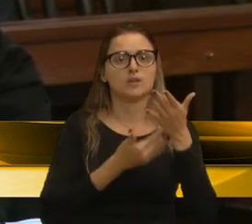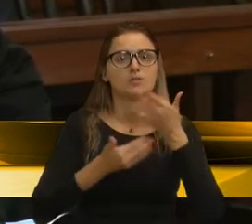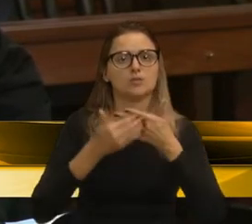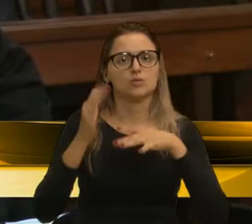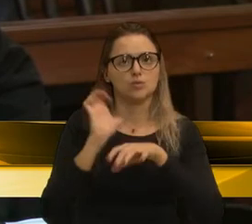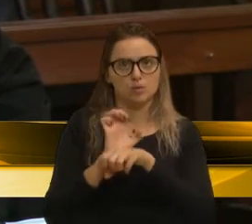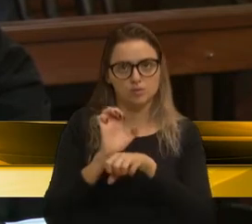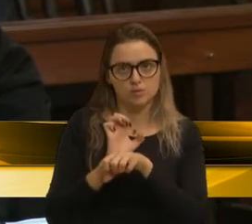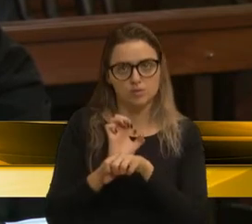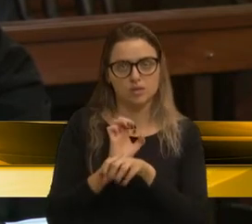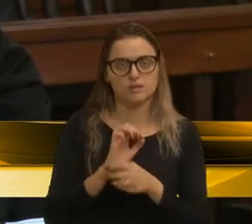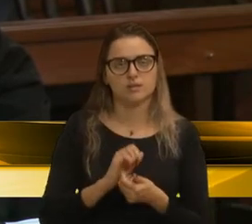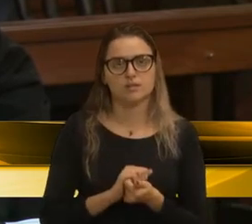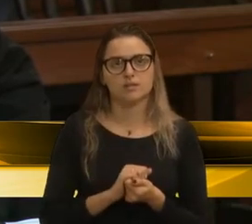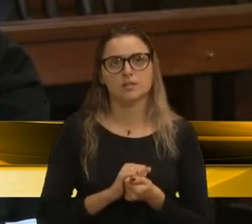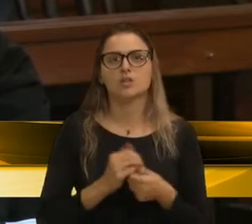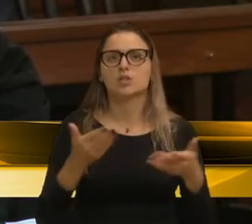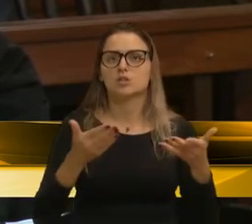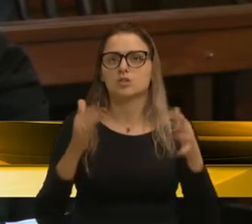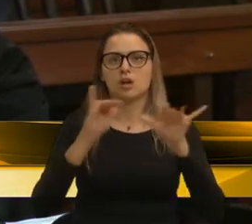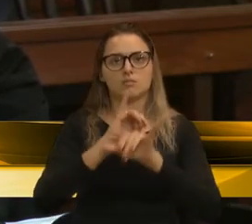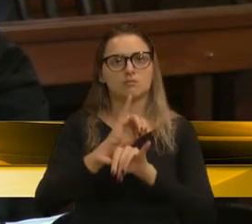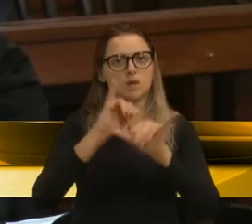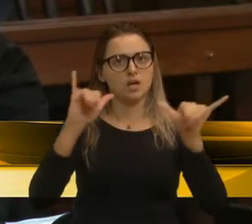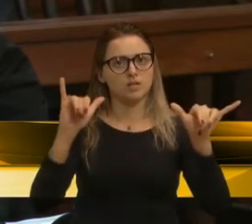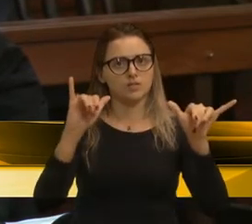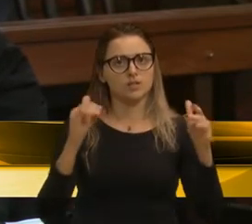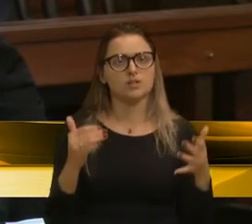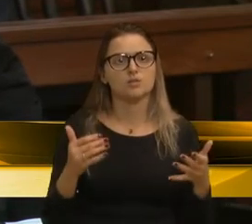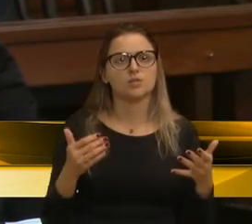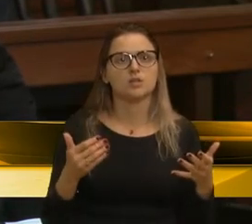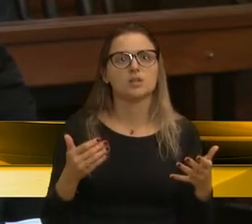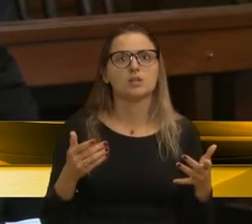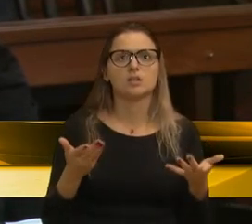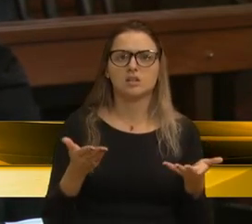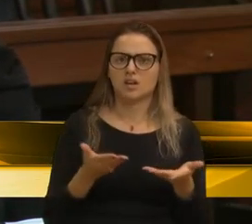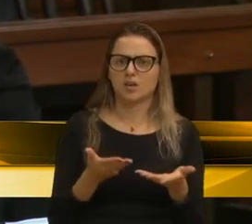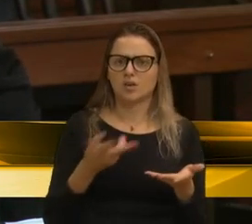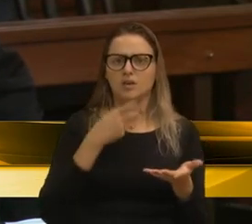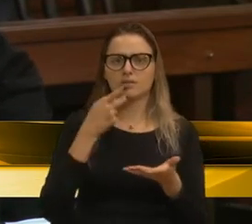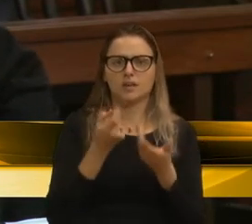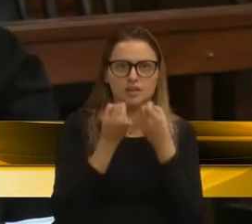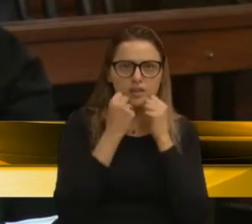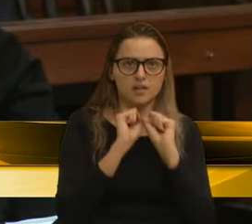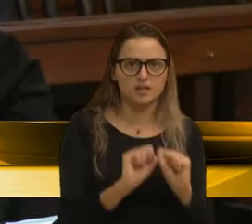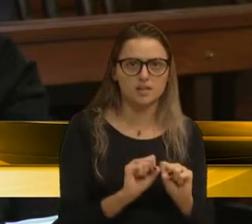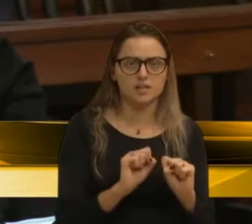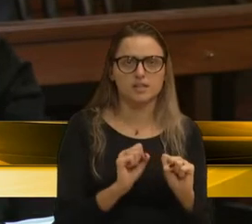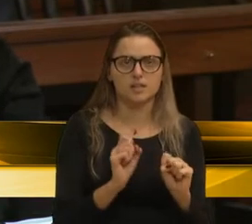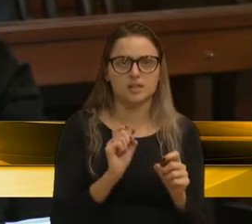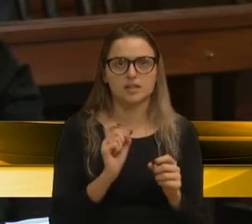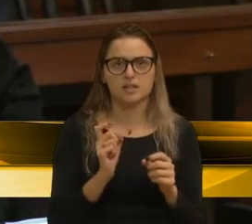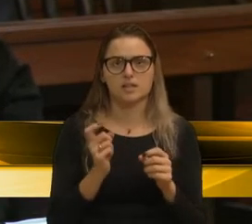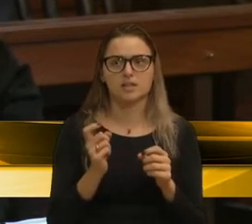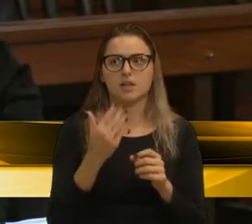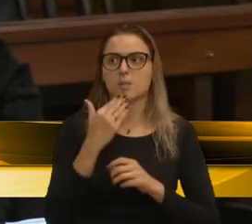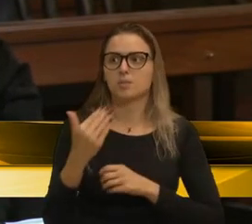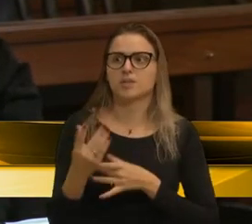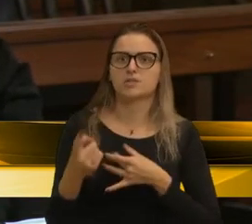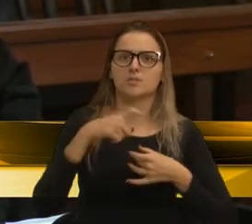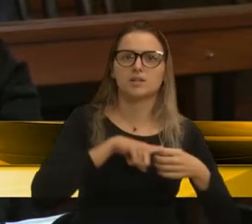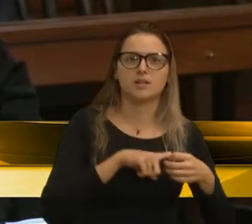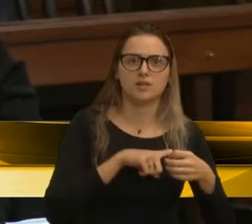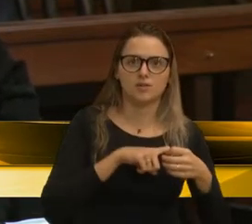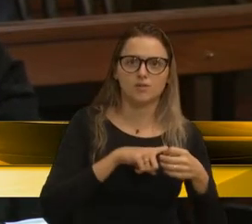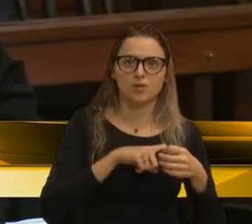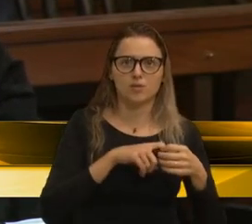inclusive, né? Já anunciado, e se anuncia de que a Secretaria estaria retomando a pista.